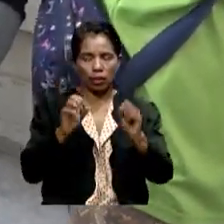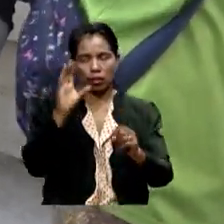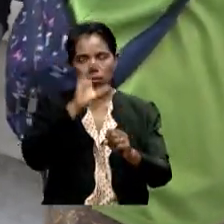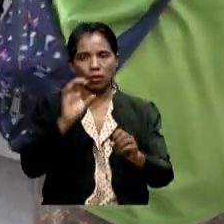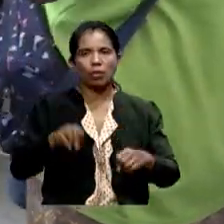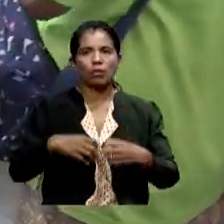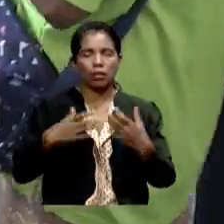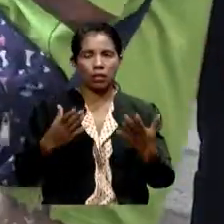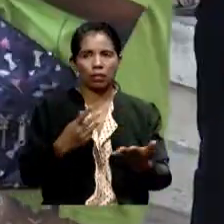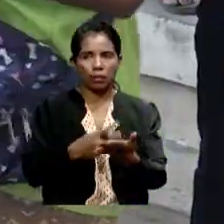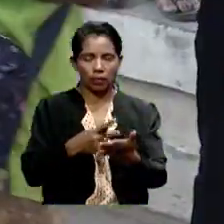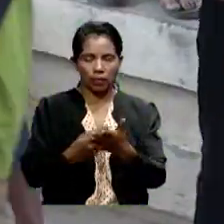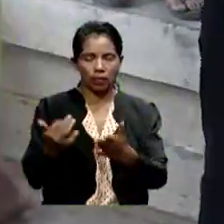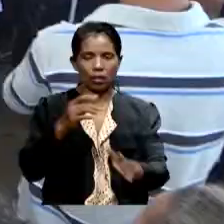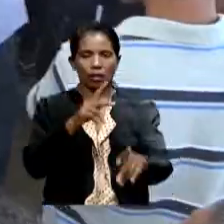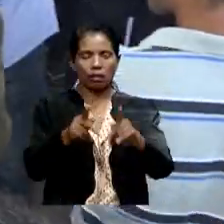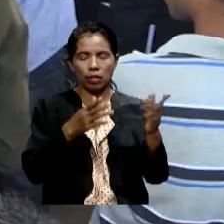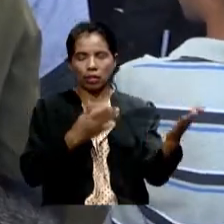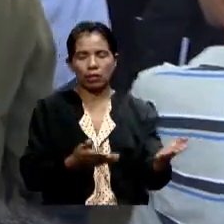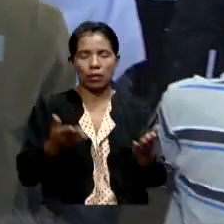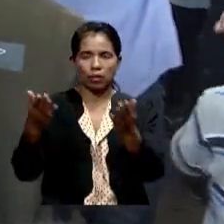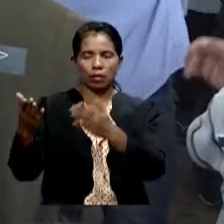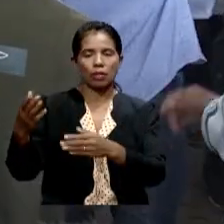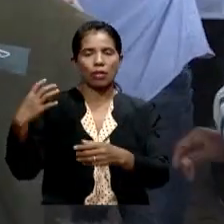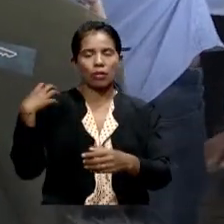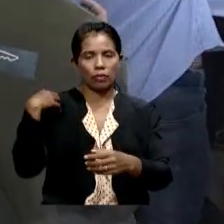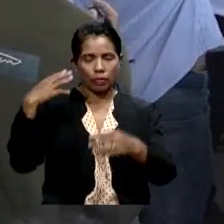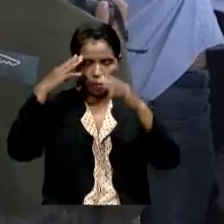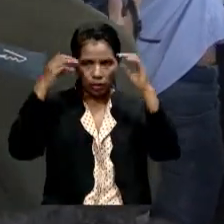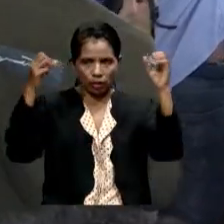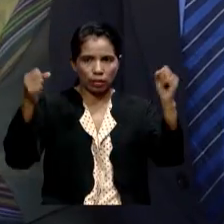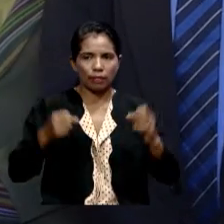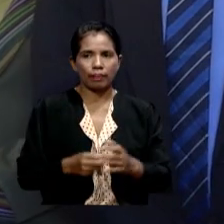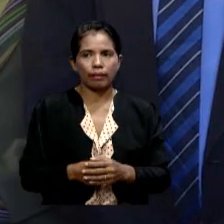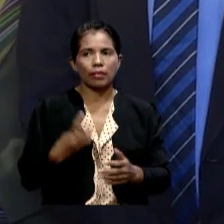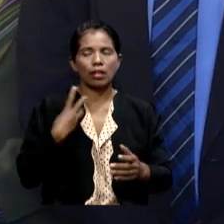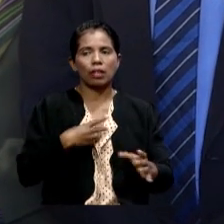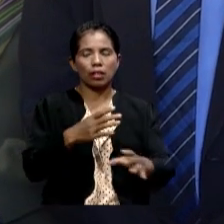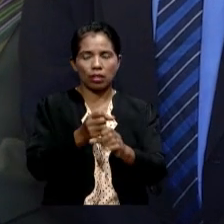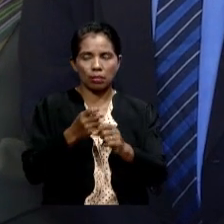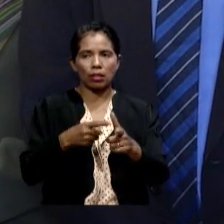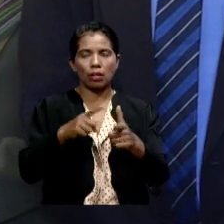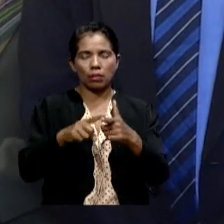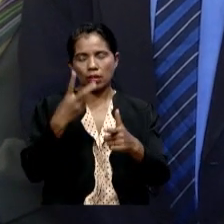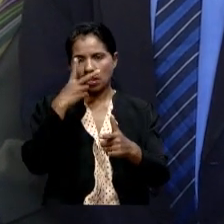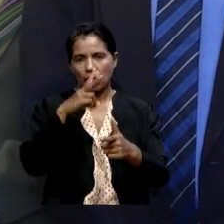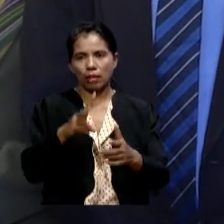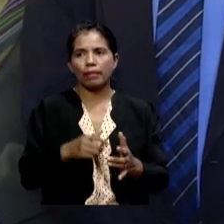ba proposta sirenebe sidadang sira submete ona baiha palacio presidencial. Meita simbo depois are buat